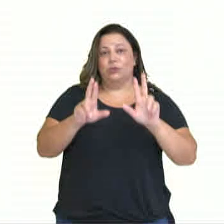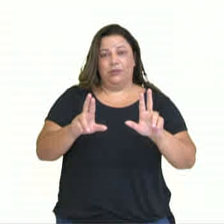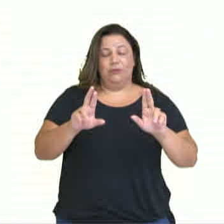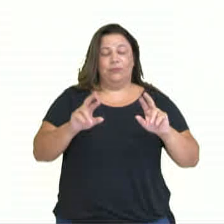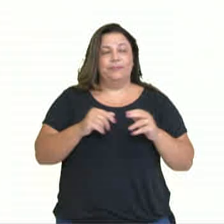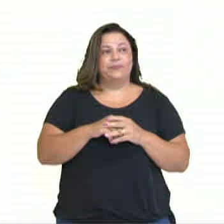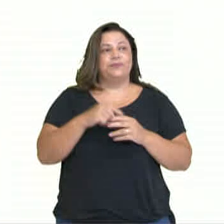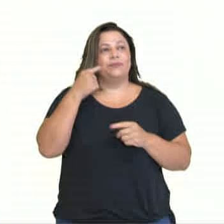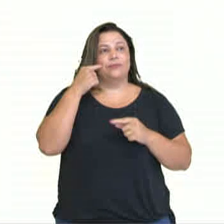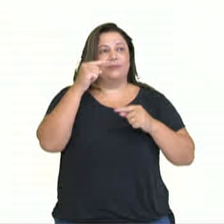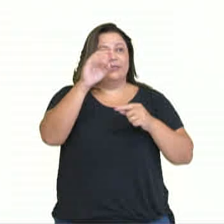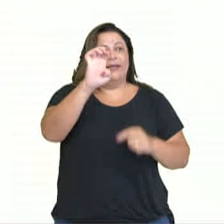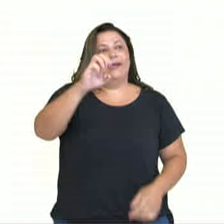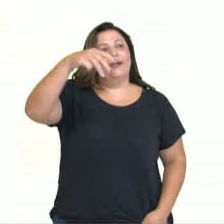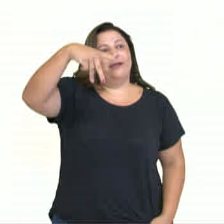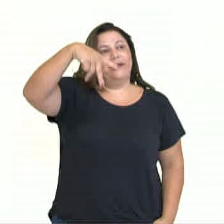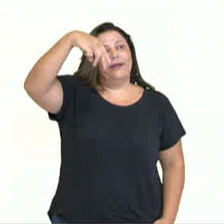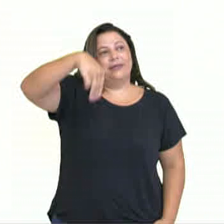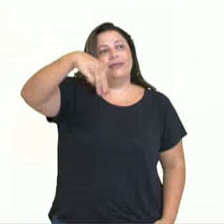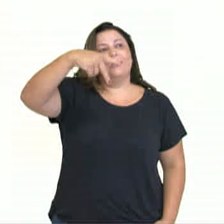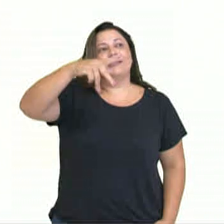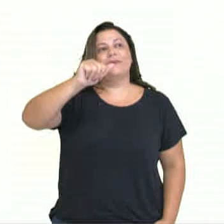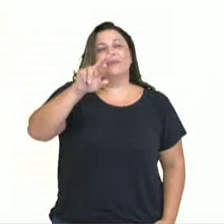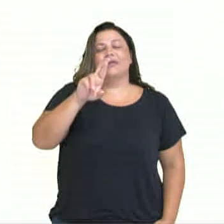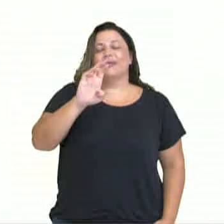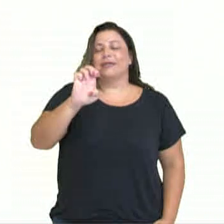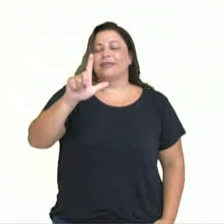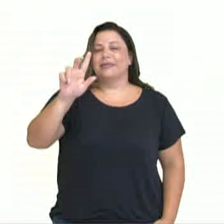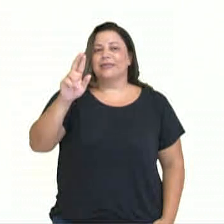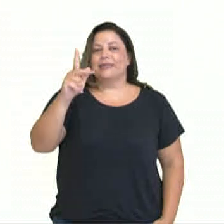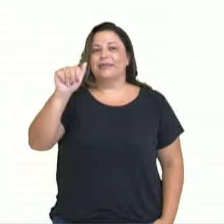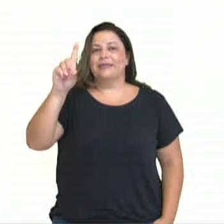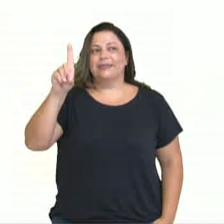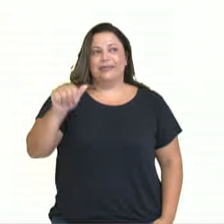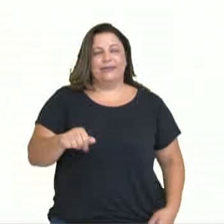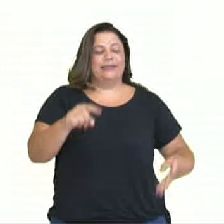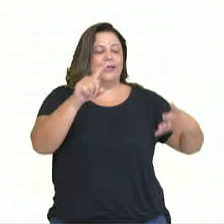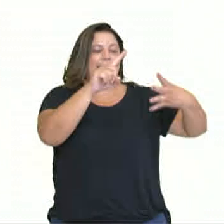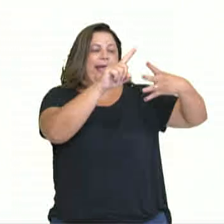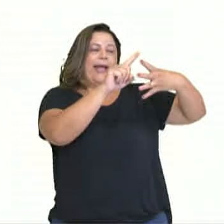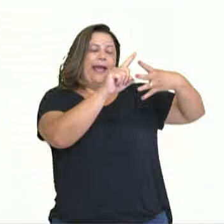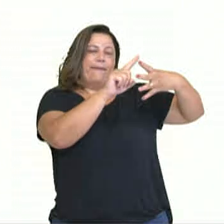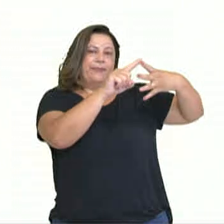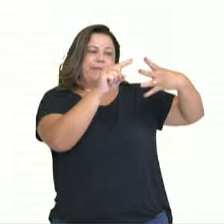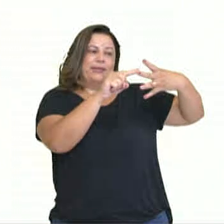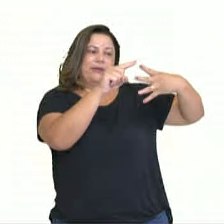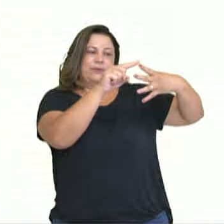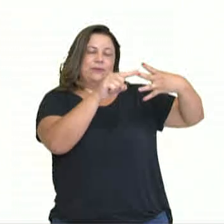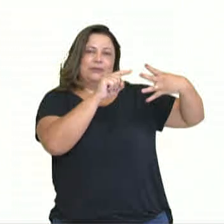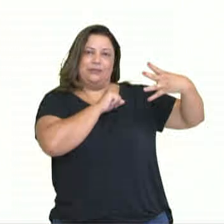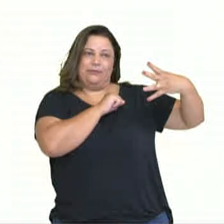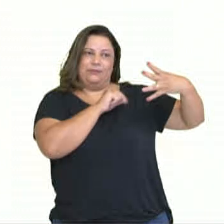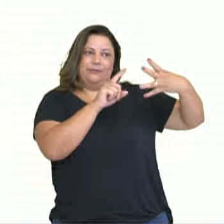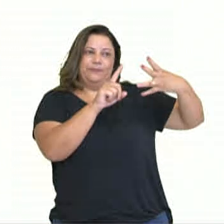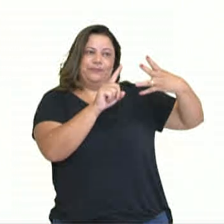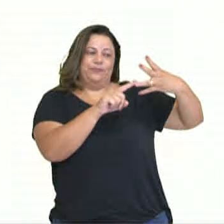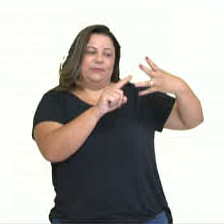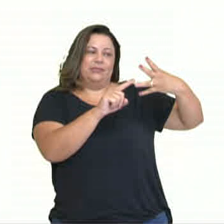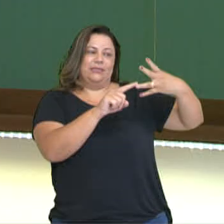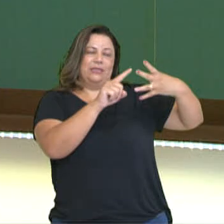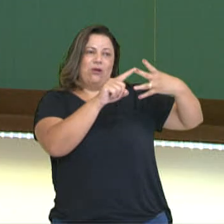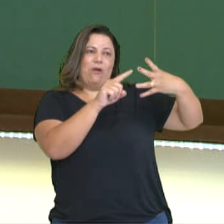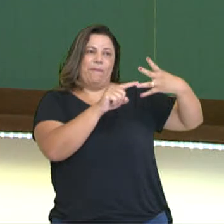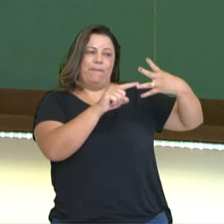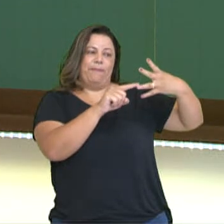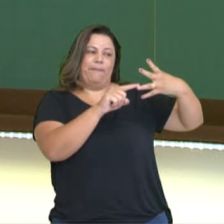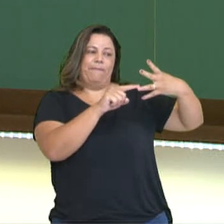as emparelhadas, onde rima a primeira com a segunda, ó lá, recordação com o chão, e a terceira